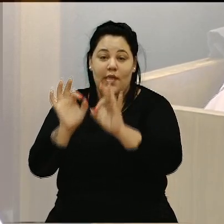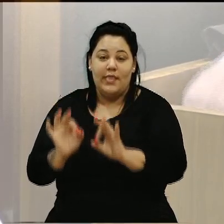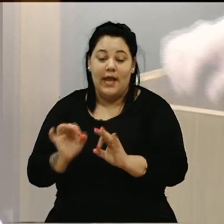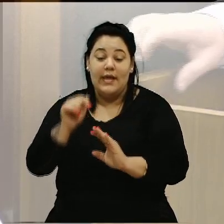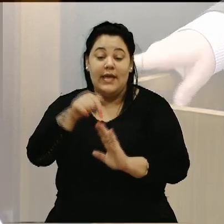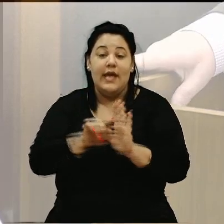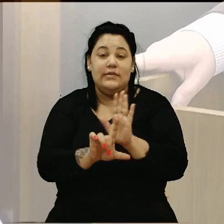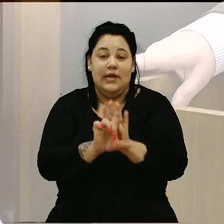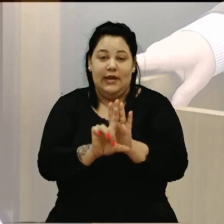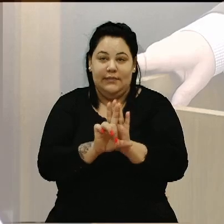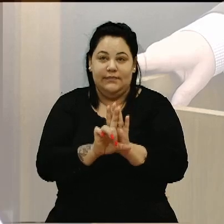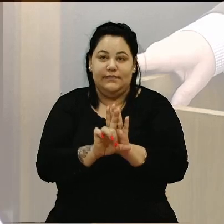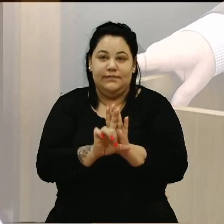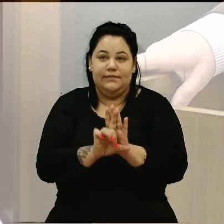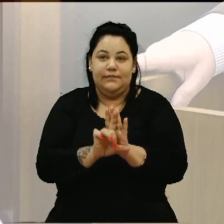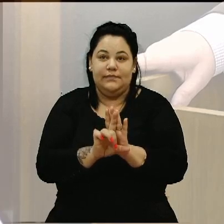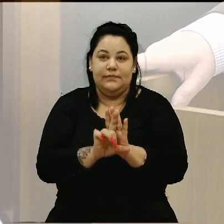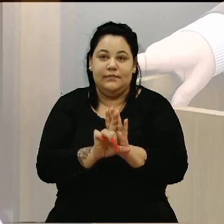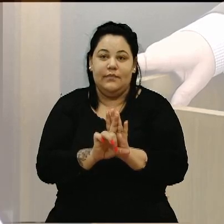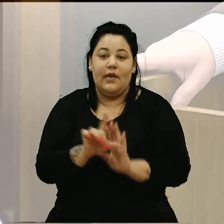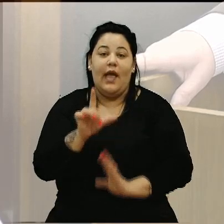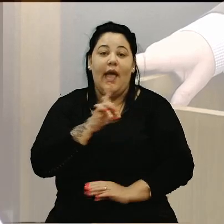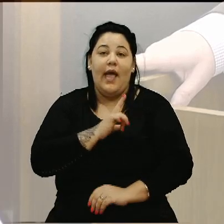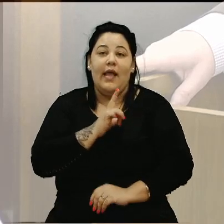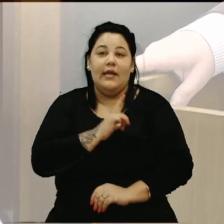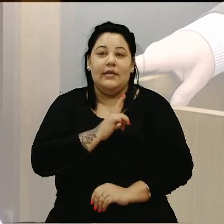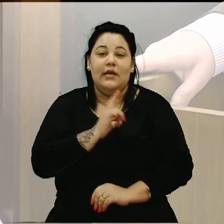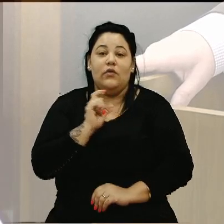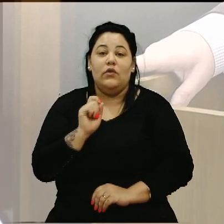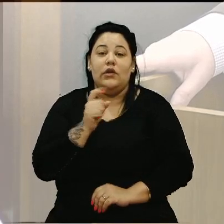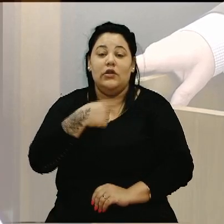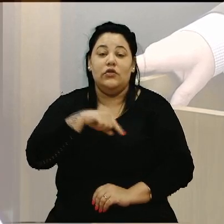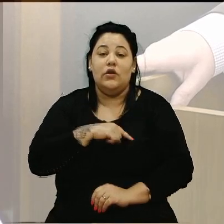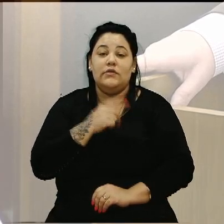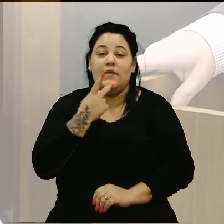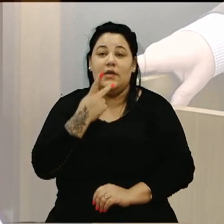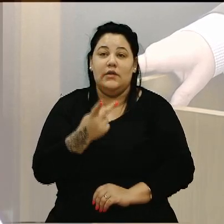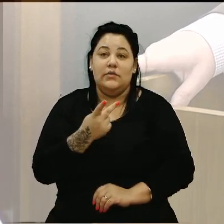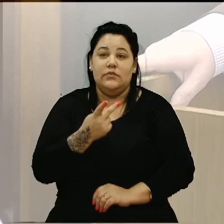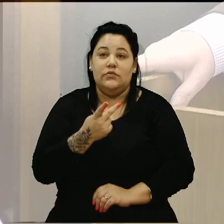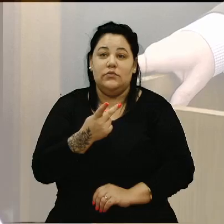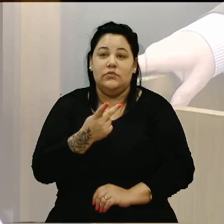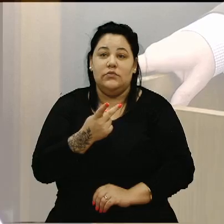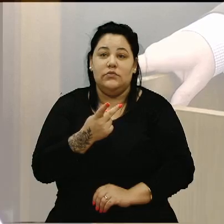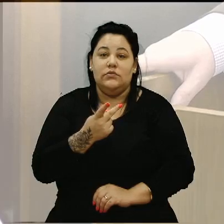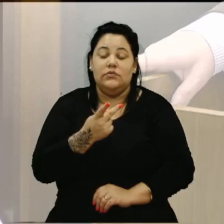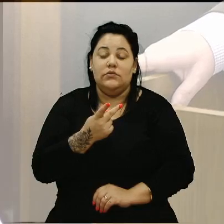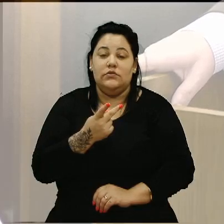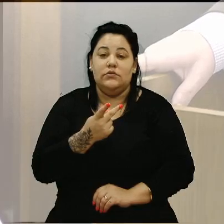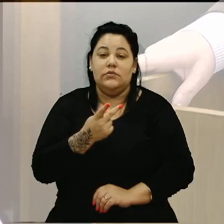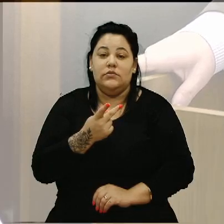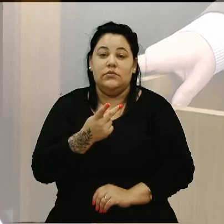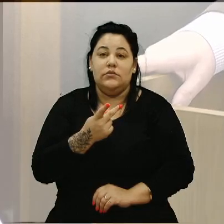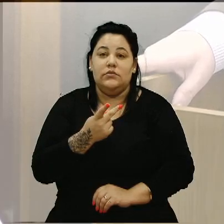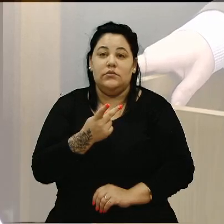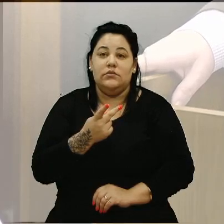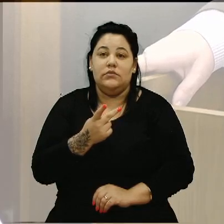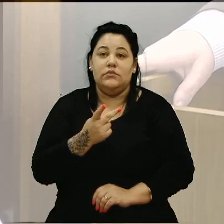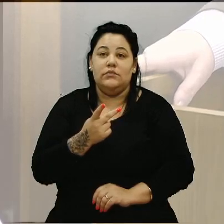lei, ela possui o que no direito chama-se de derogação parcial tácita. Me